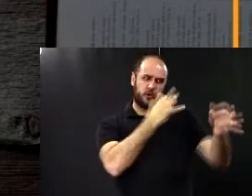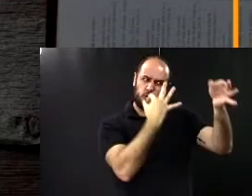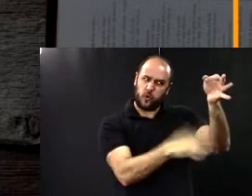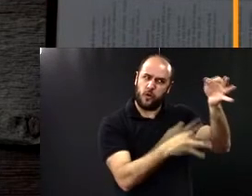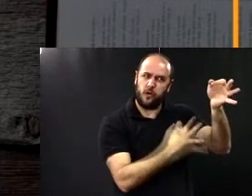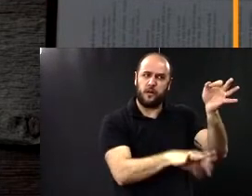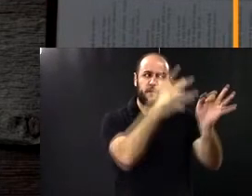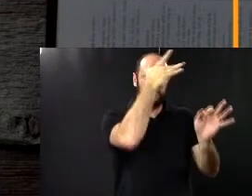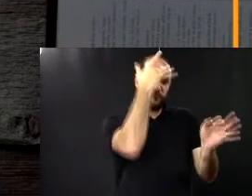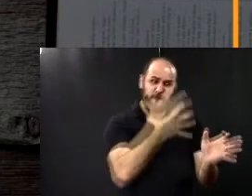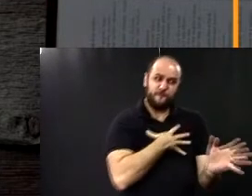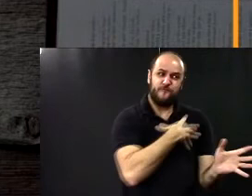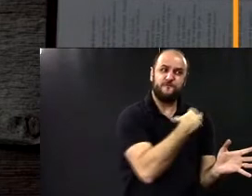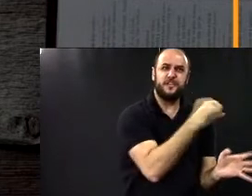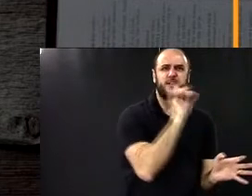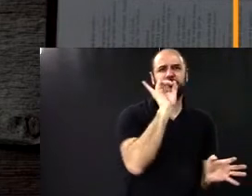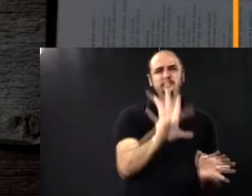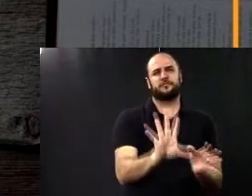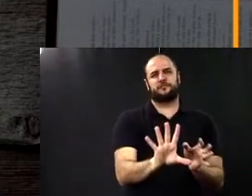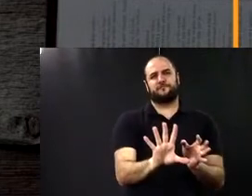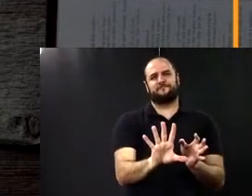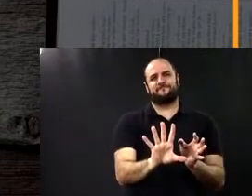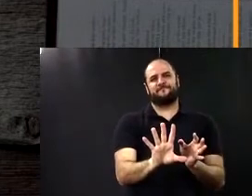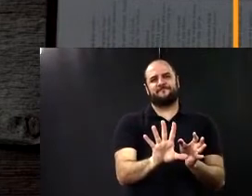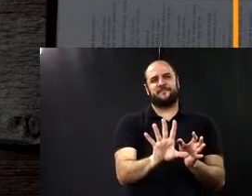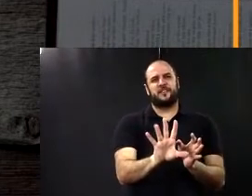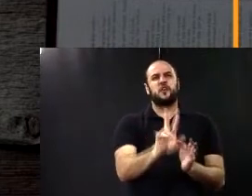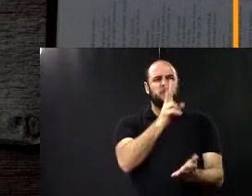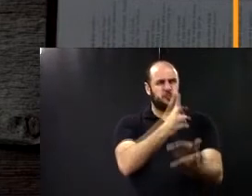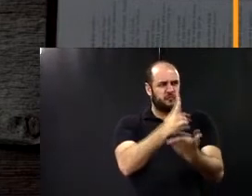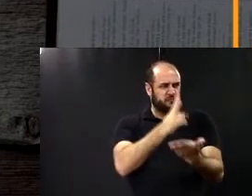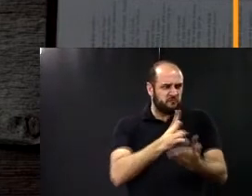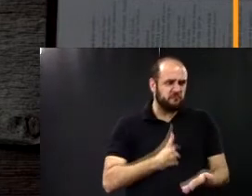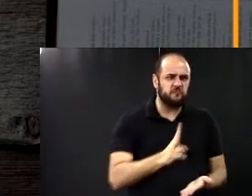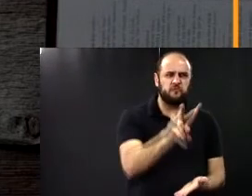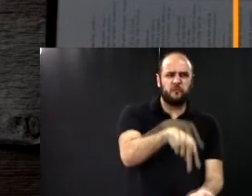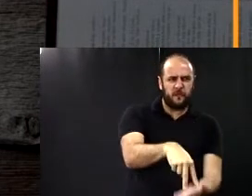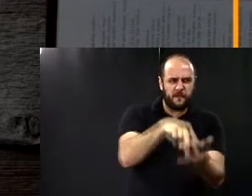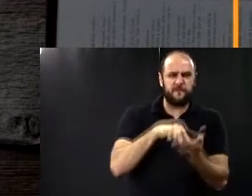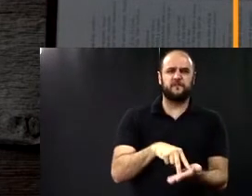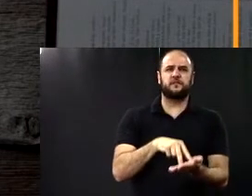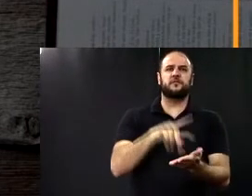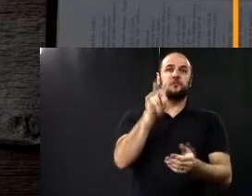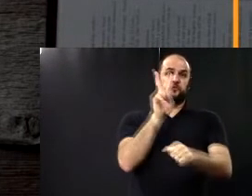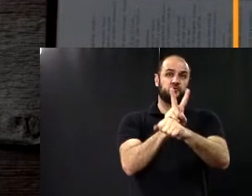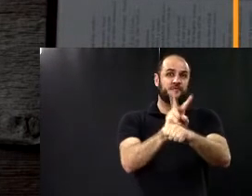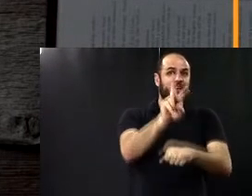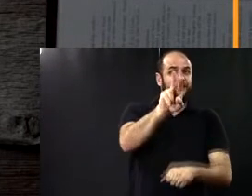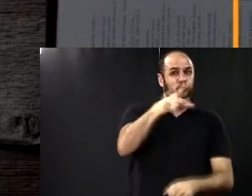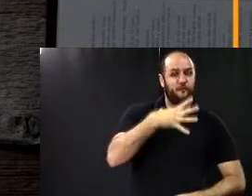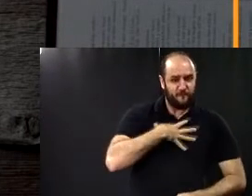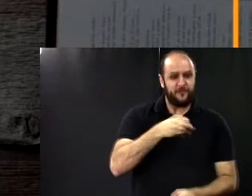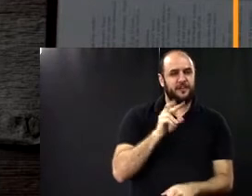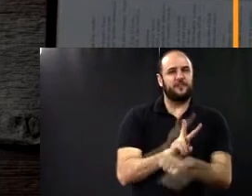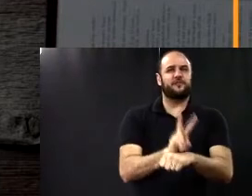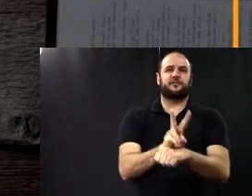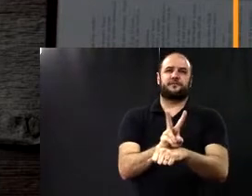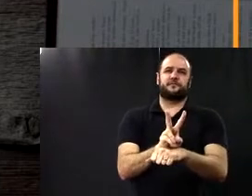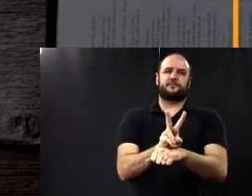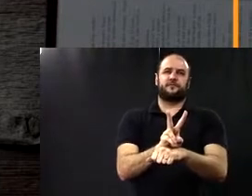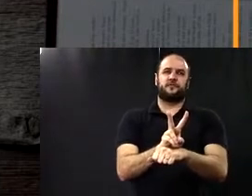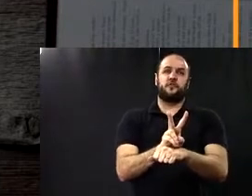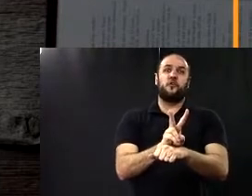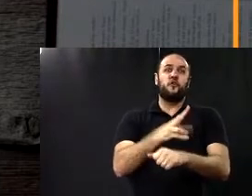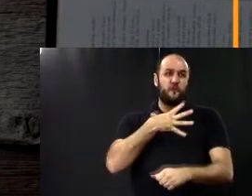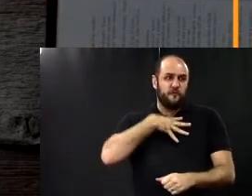quem recebe. É para a disciplina que perseverais. Deus vos trata como filhos. Pois que filho há que o pai